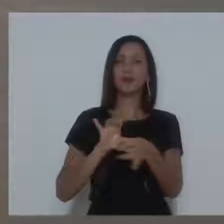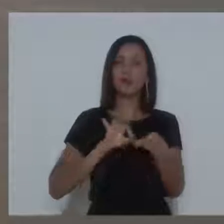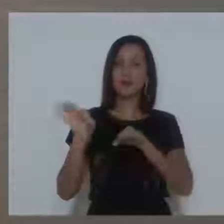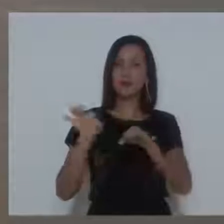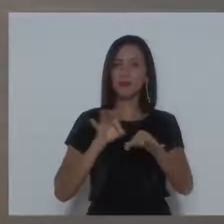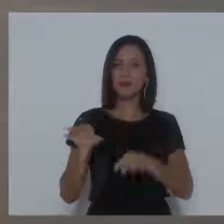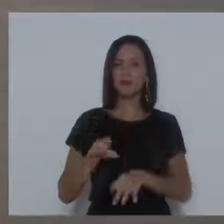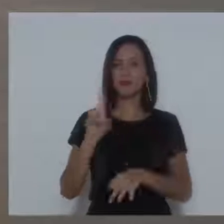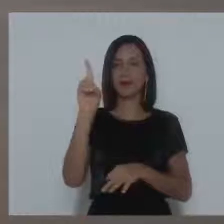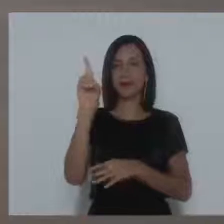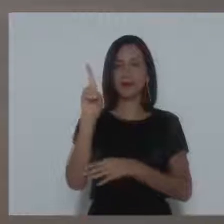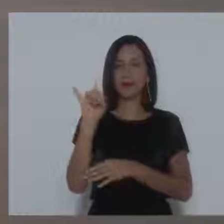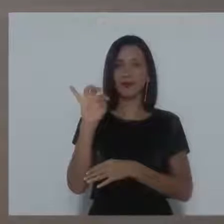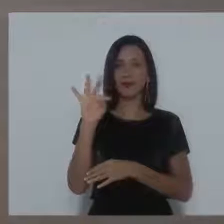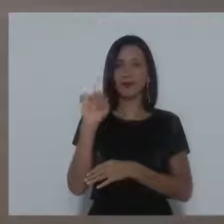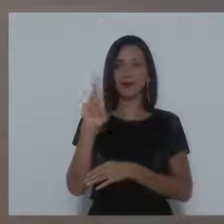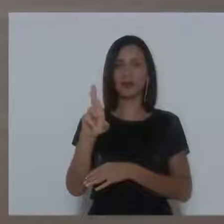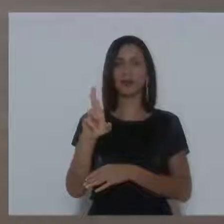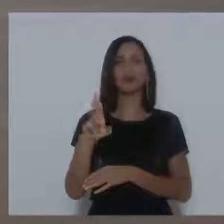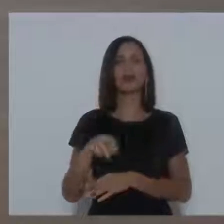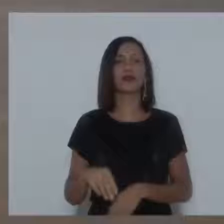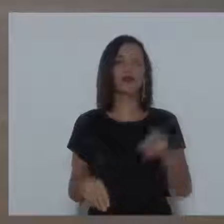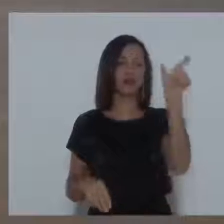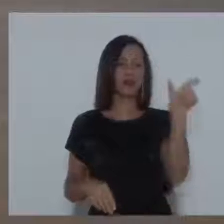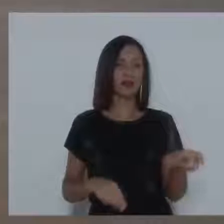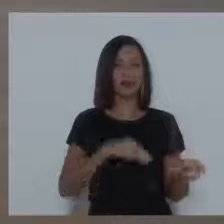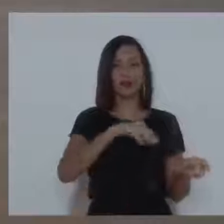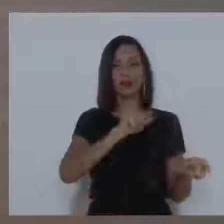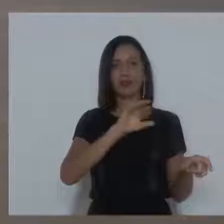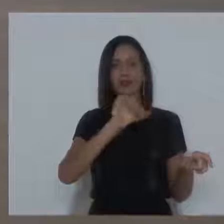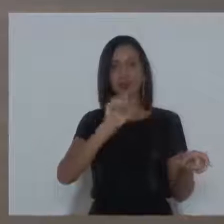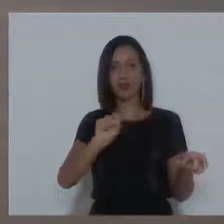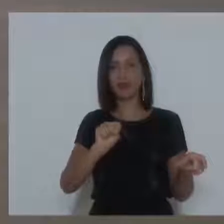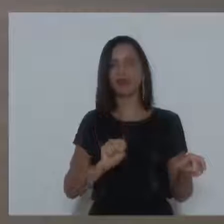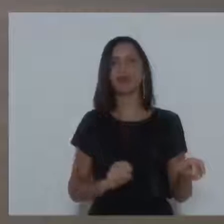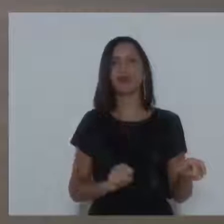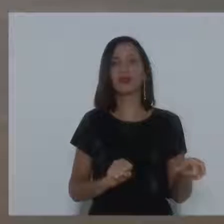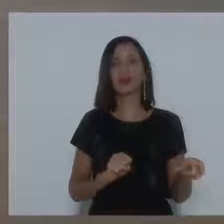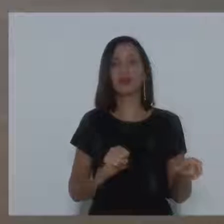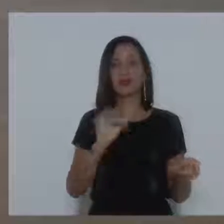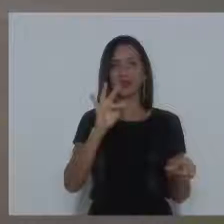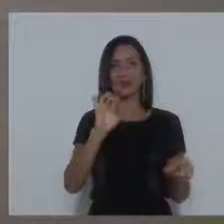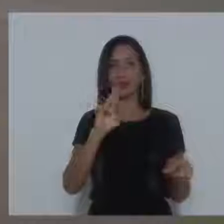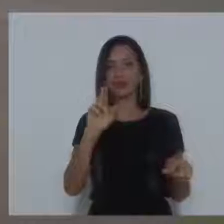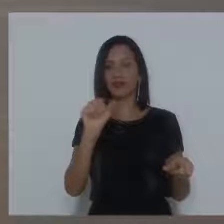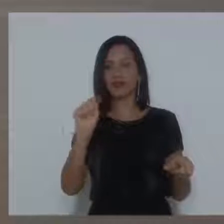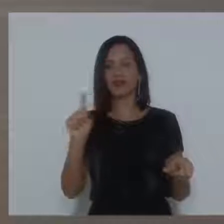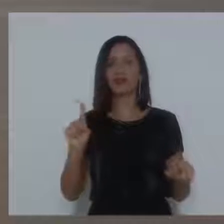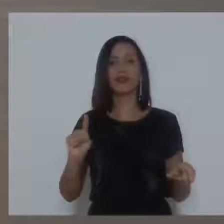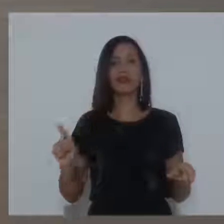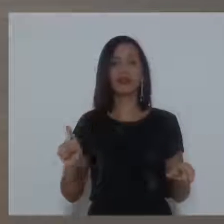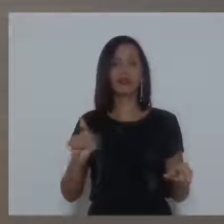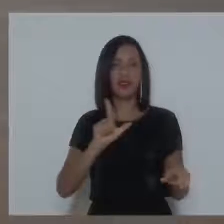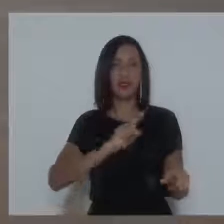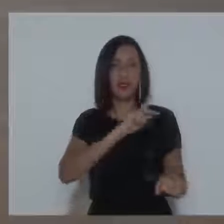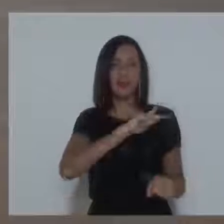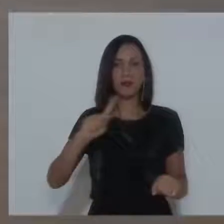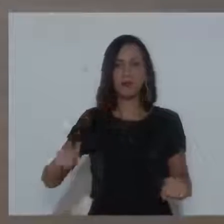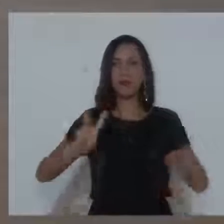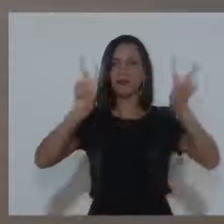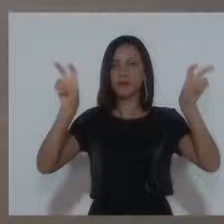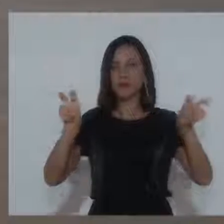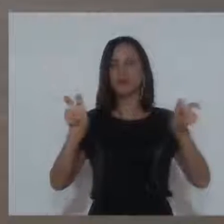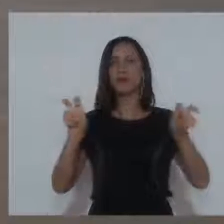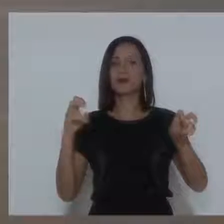e aqui nós temos o Marcos Ferraz, que é presidente ou era, né, presidente, ou acho que vai ser ainda presidente desse assunto